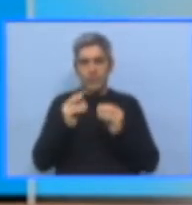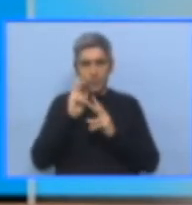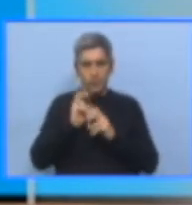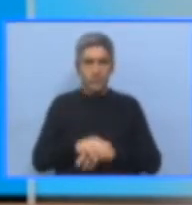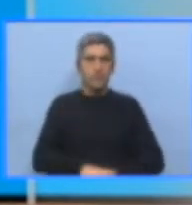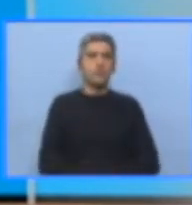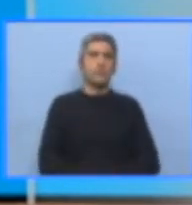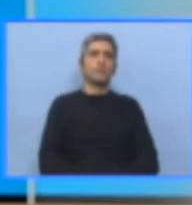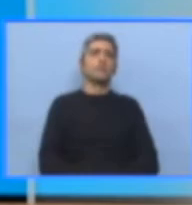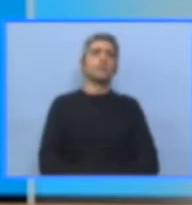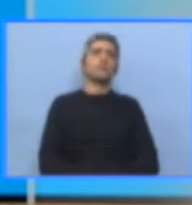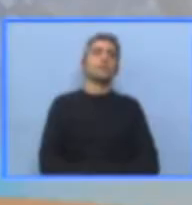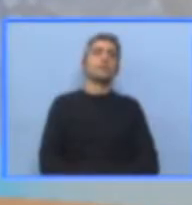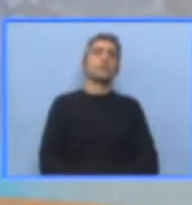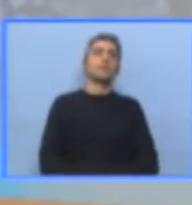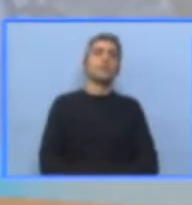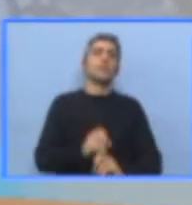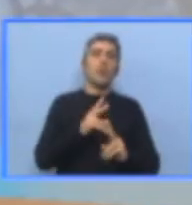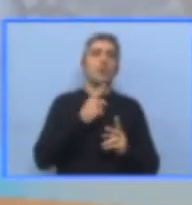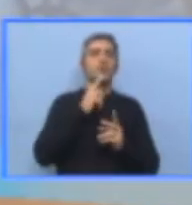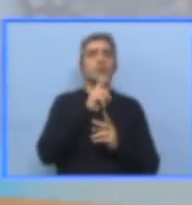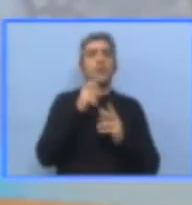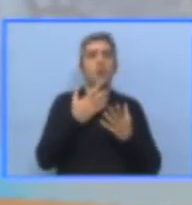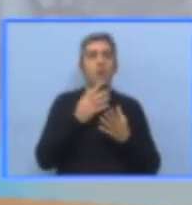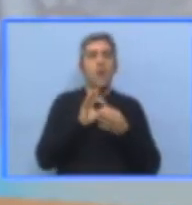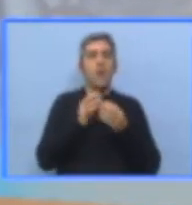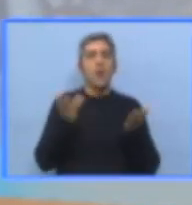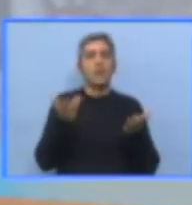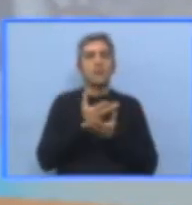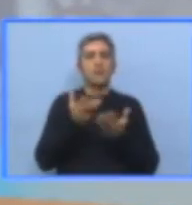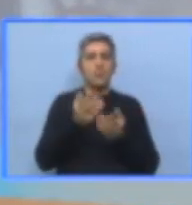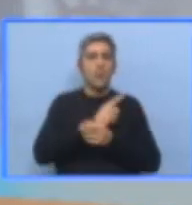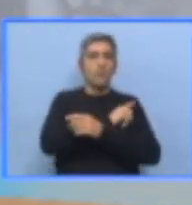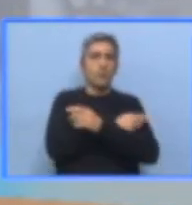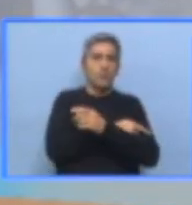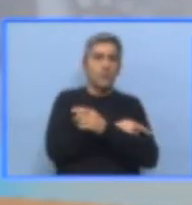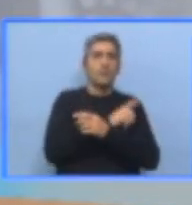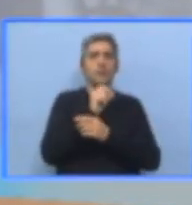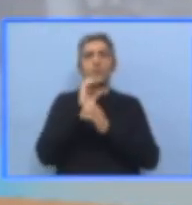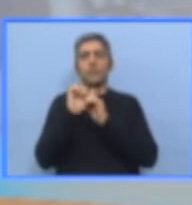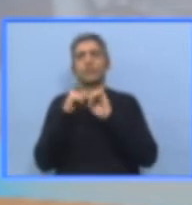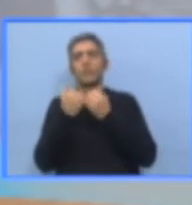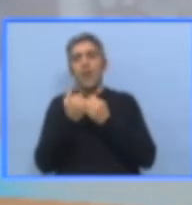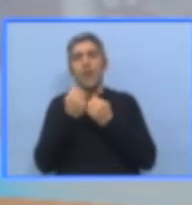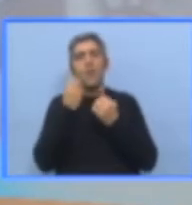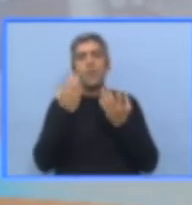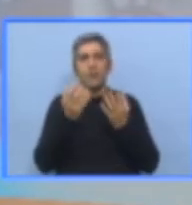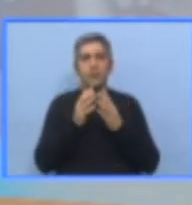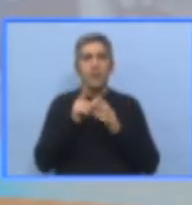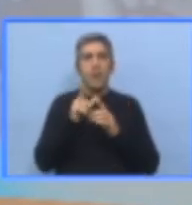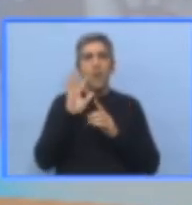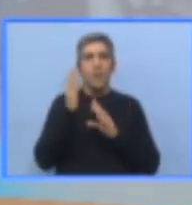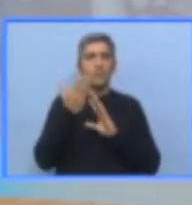investigar. Agora, e põe-se a questão sobre, de facto, a relação entre os poderes instituídos e a comunicação social. Isto